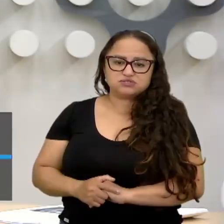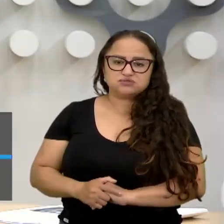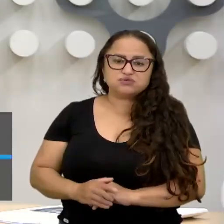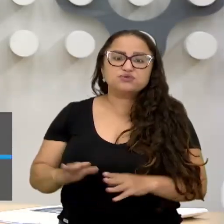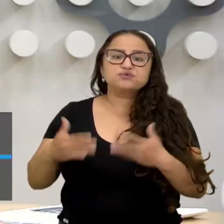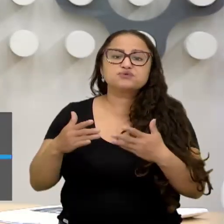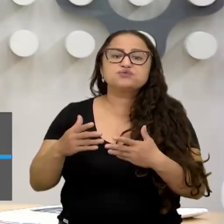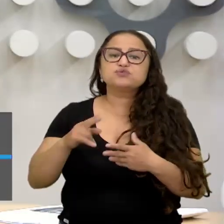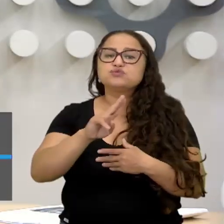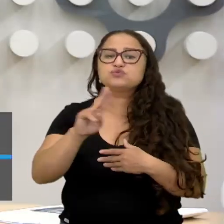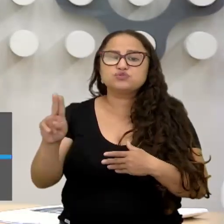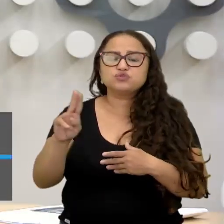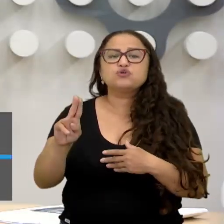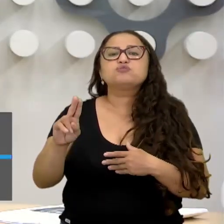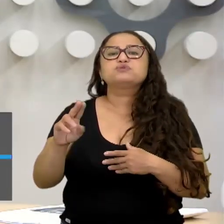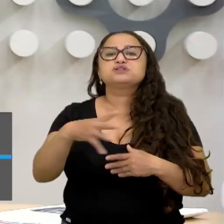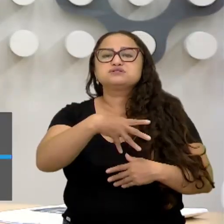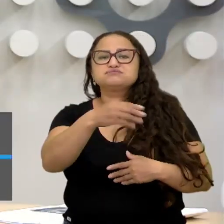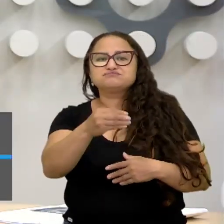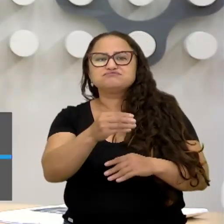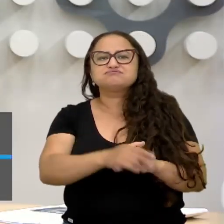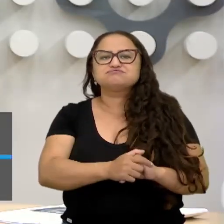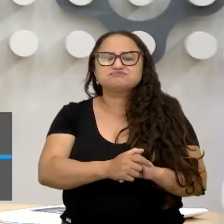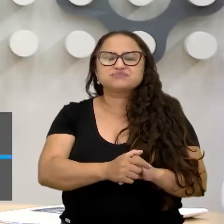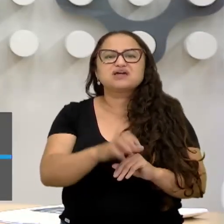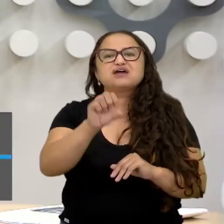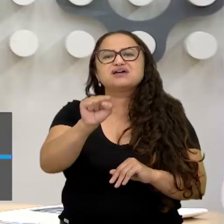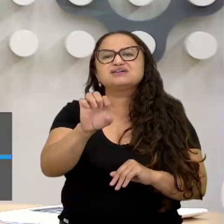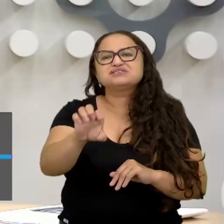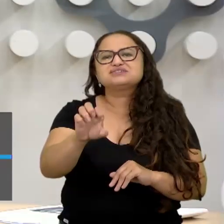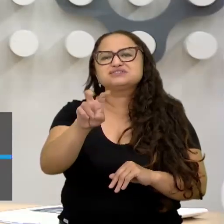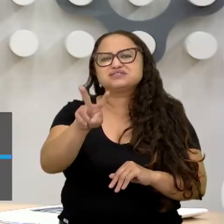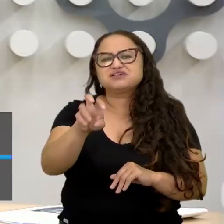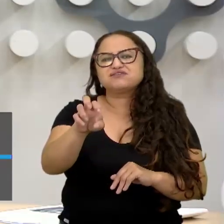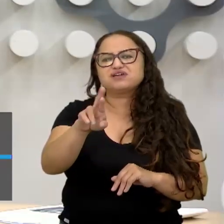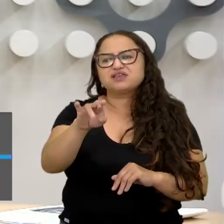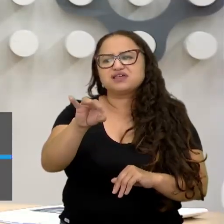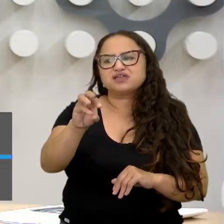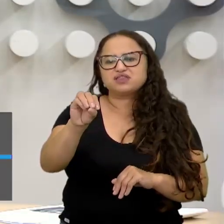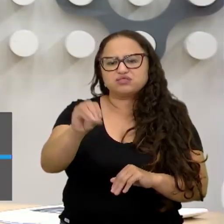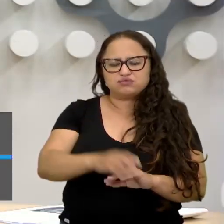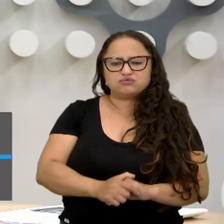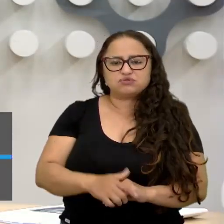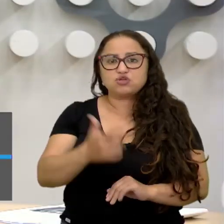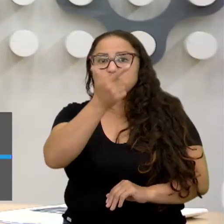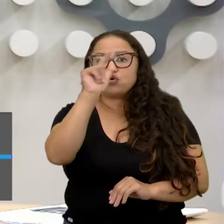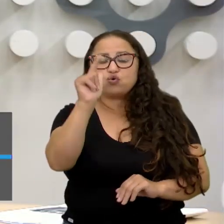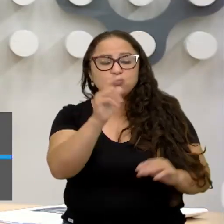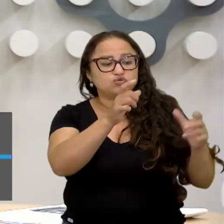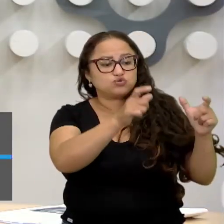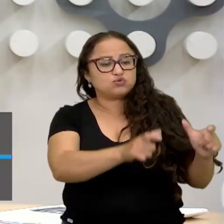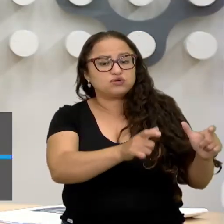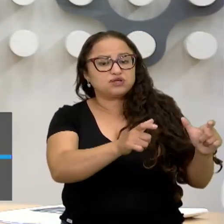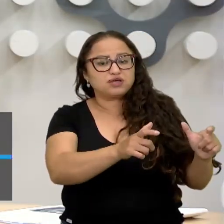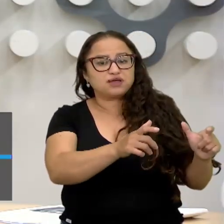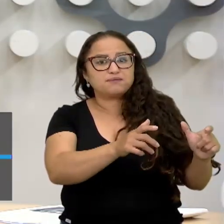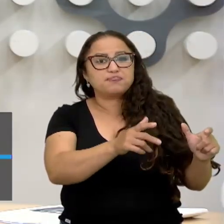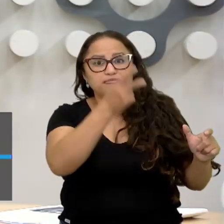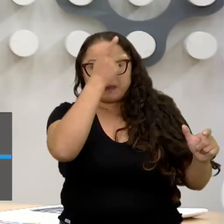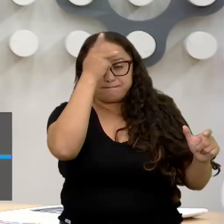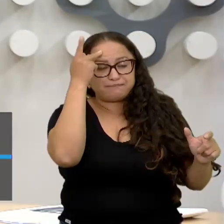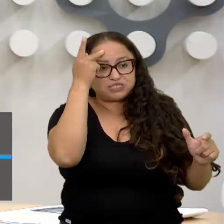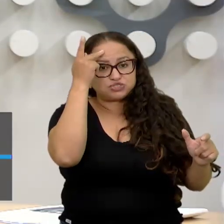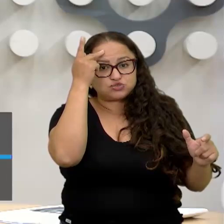nome do defunto? Severino. Severino. E aí ele chega em outro lugar e tem outra pessoa que morreu de